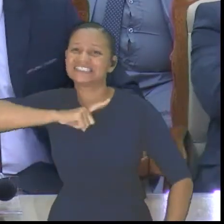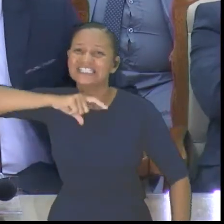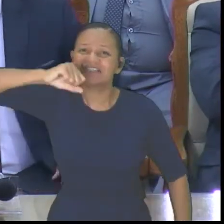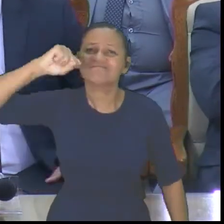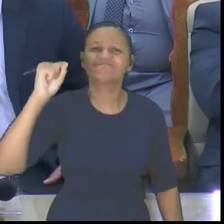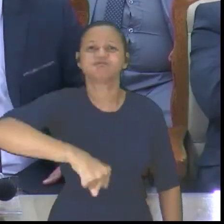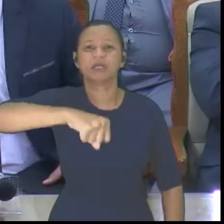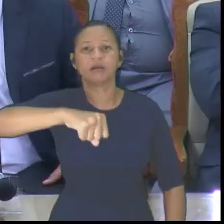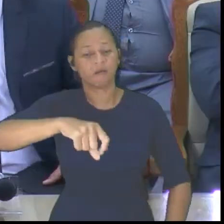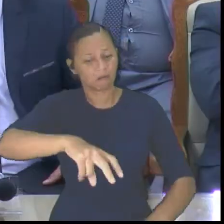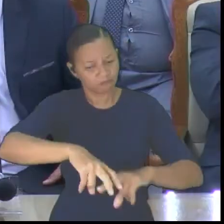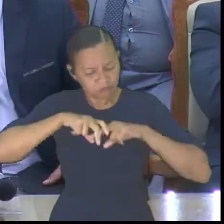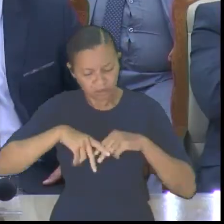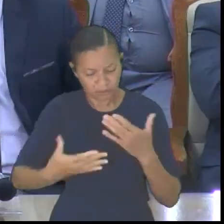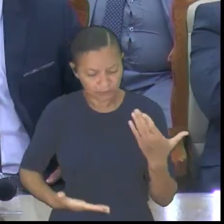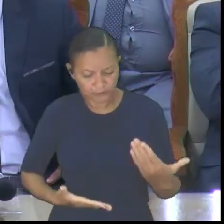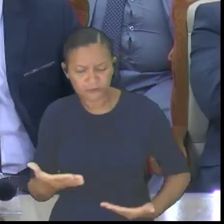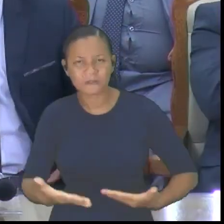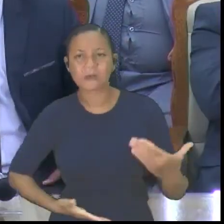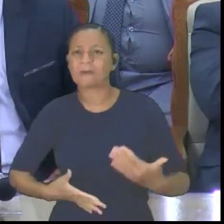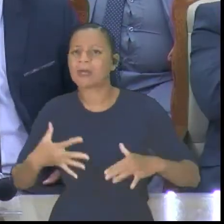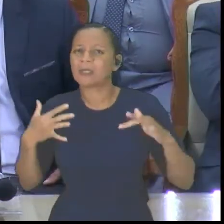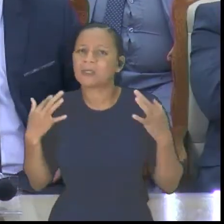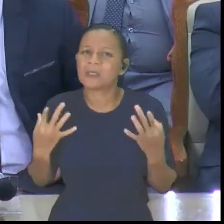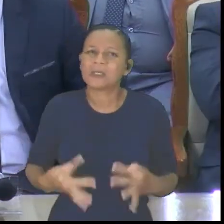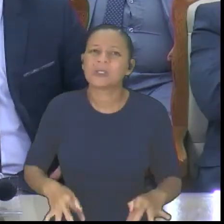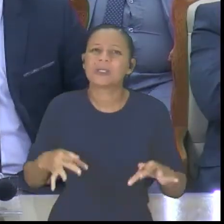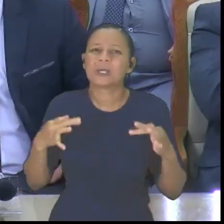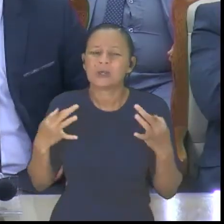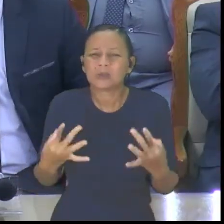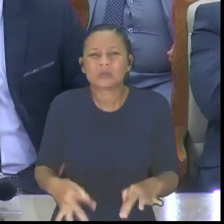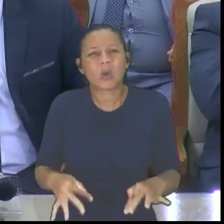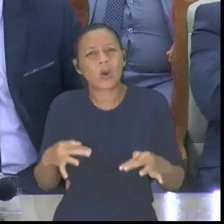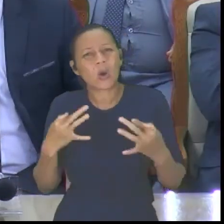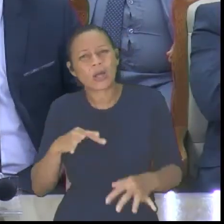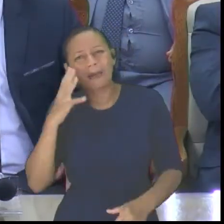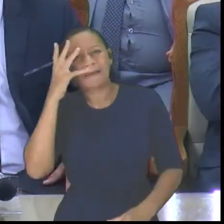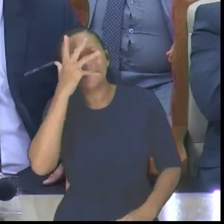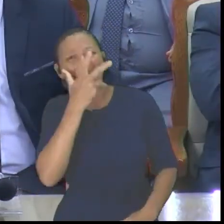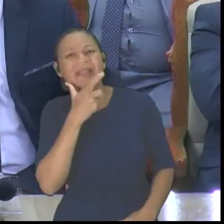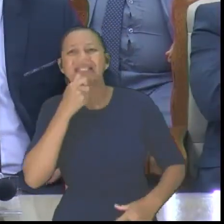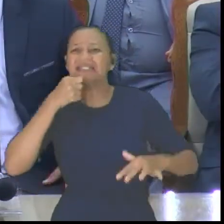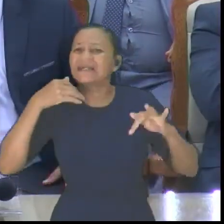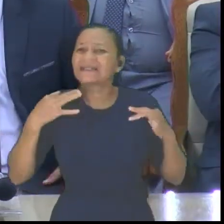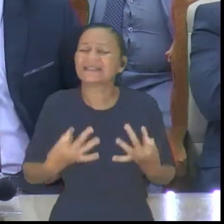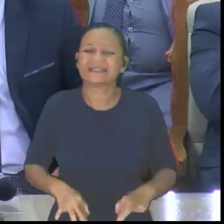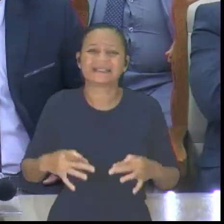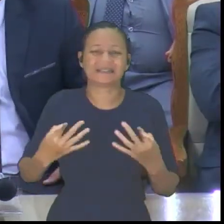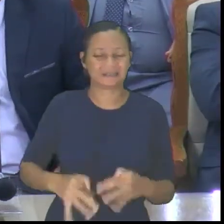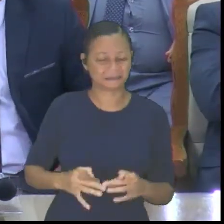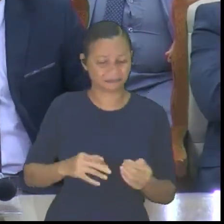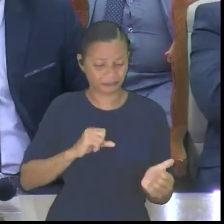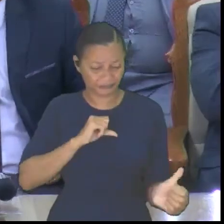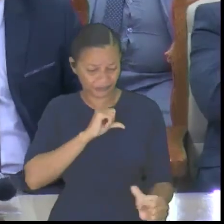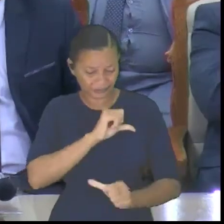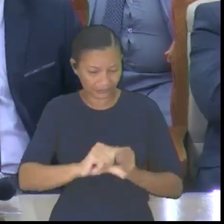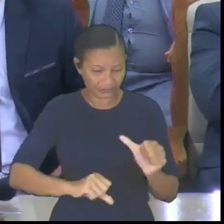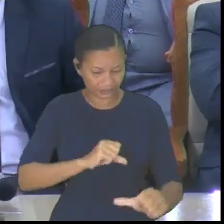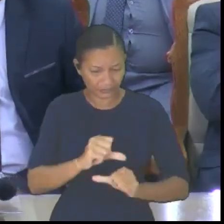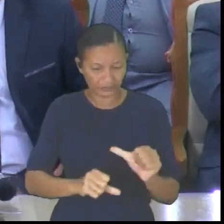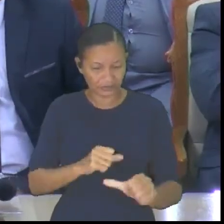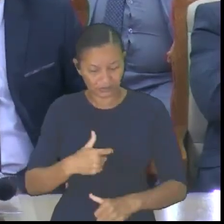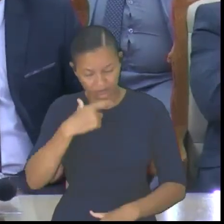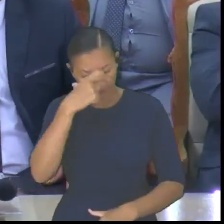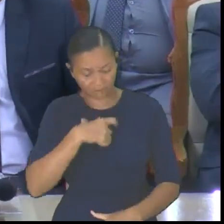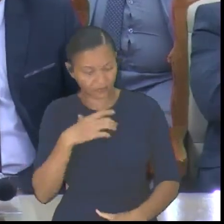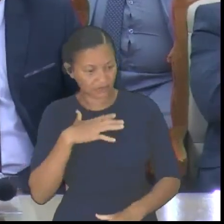Por isso servir é uma beleza dolorida. Ela transforma quem